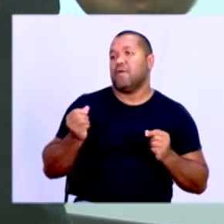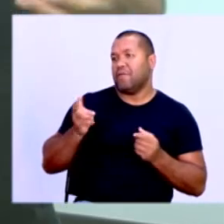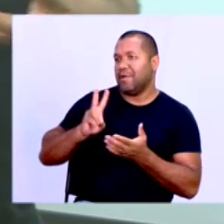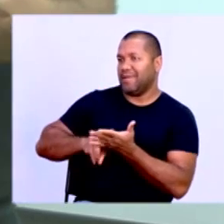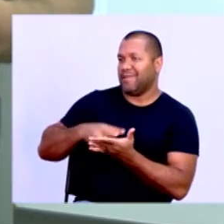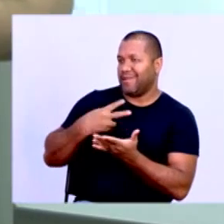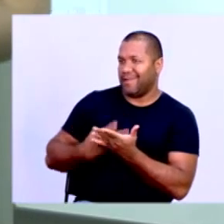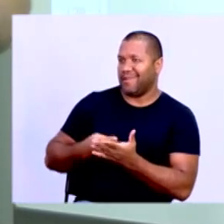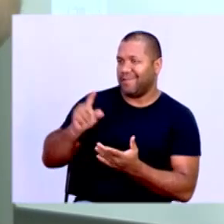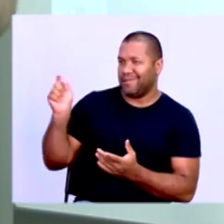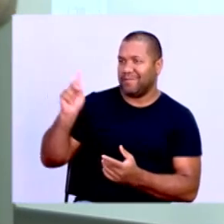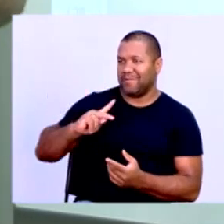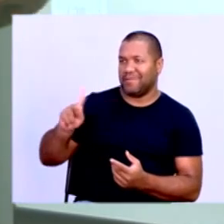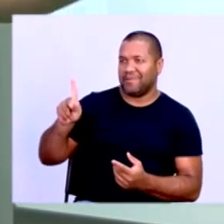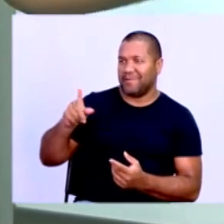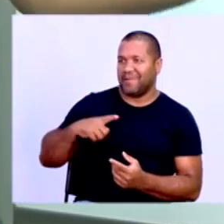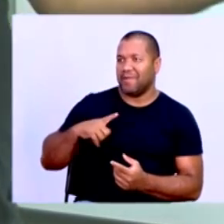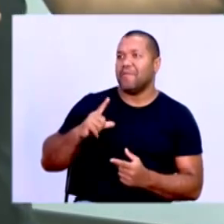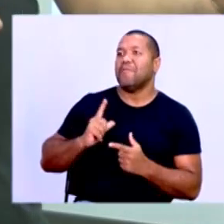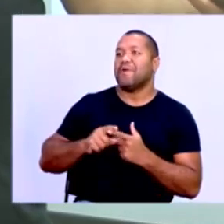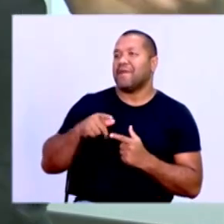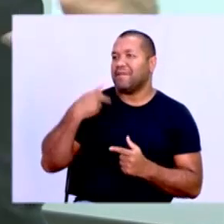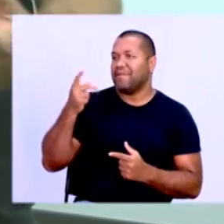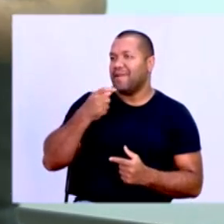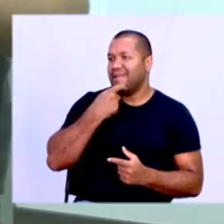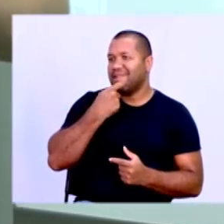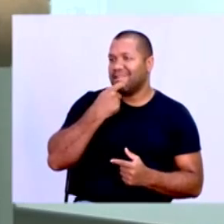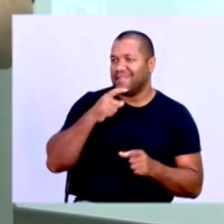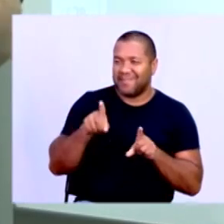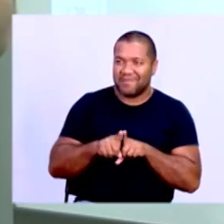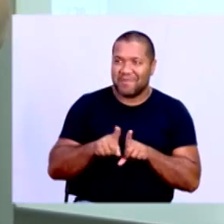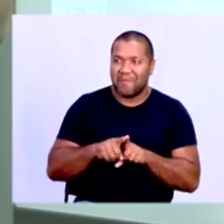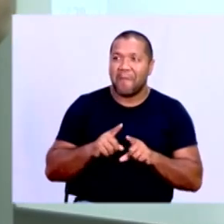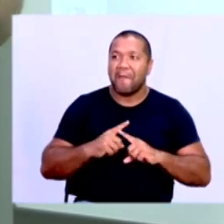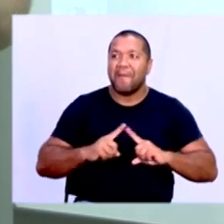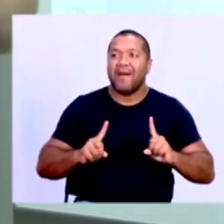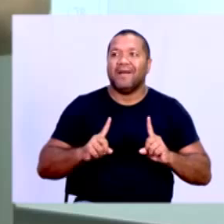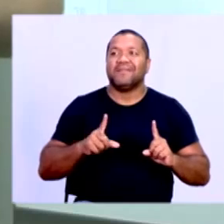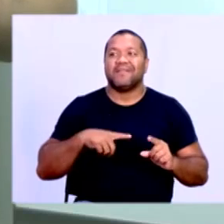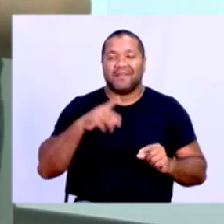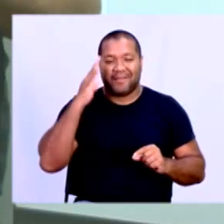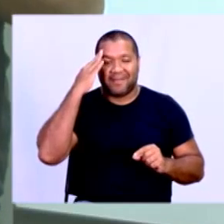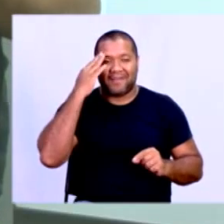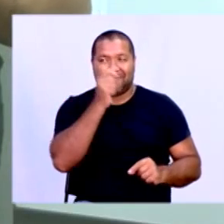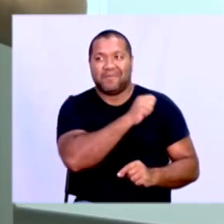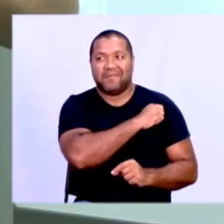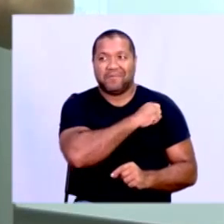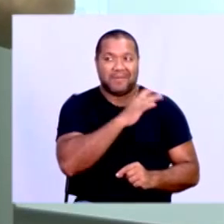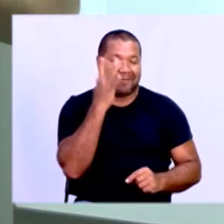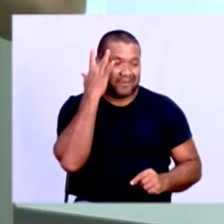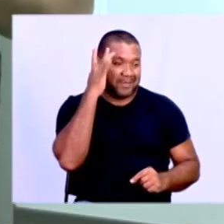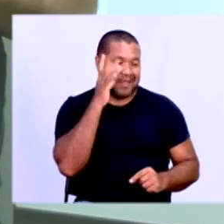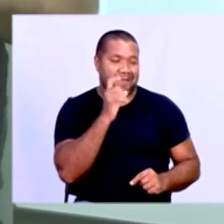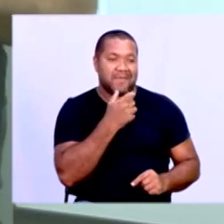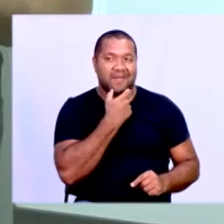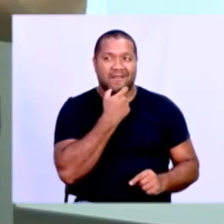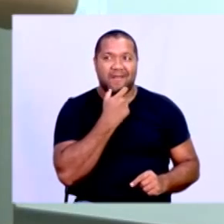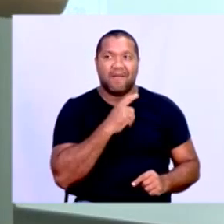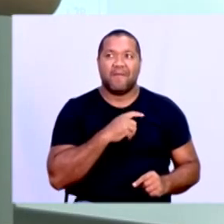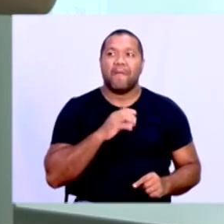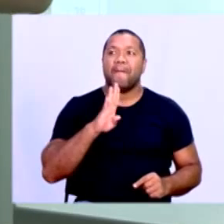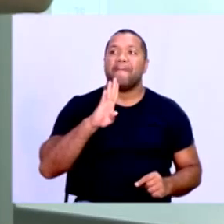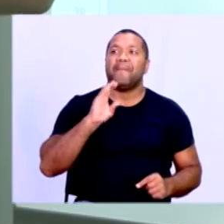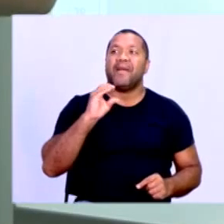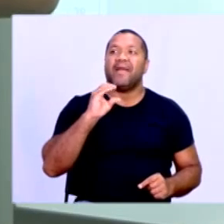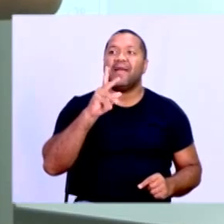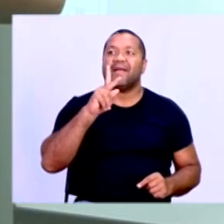de... porque a gente fala inglês também, né, mas a gente tem que entender que os alunos talvez não saibam. Back-end é aquela pessoa que trabalha com